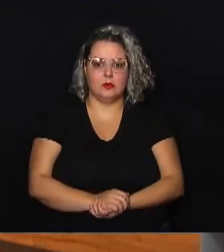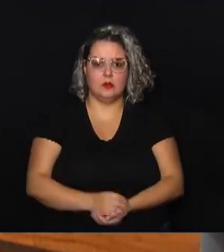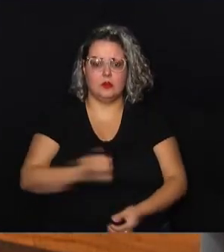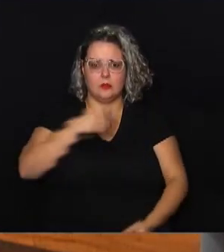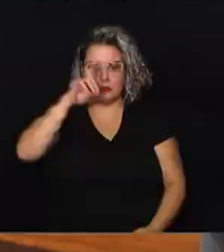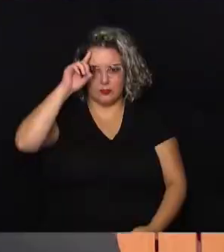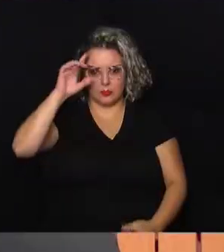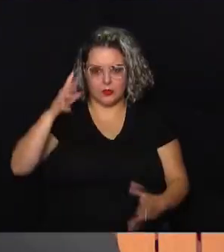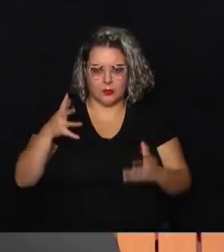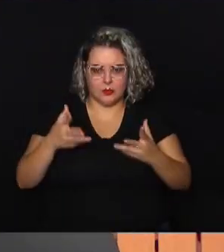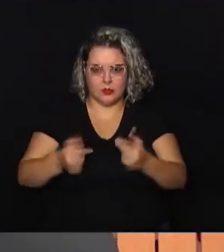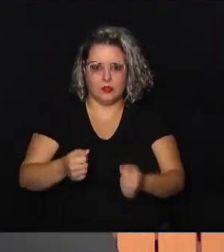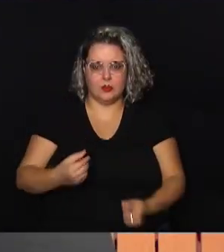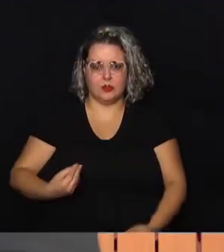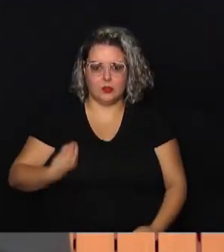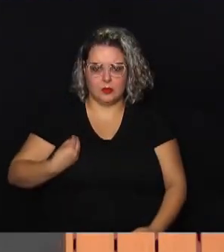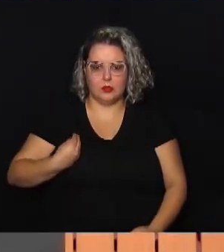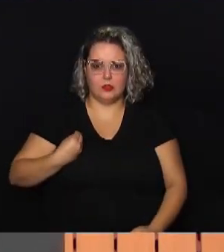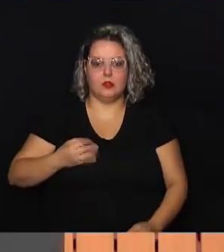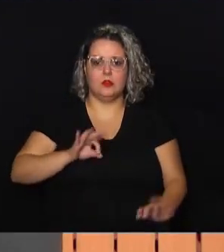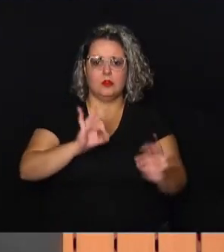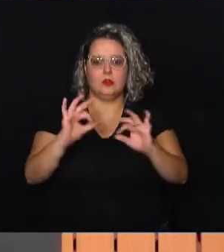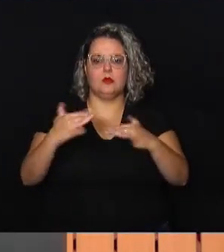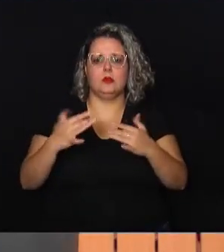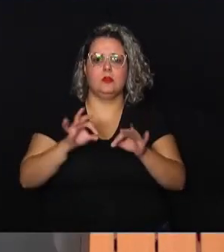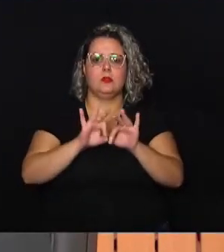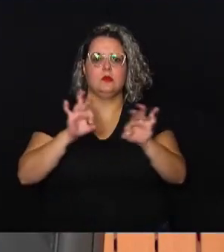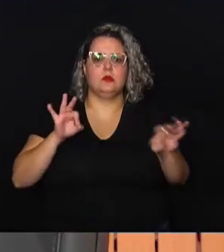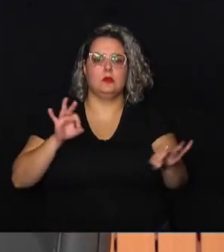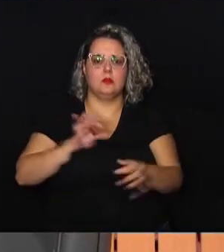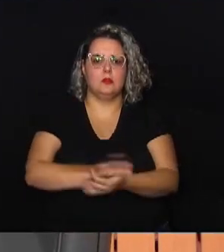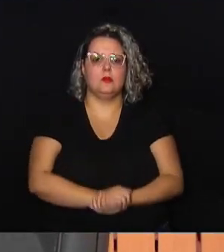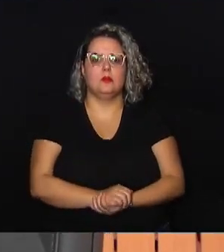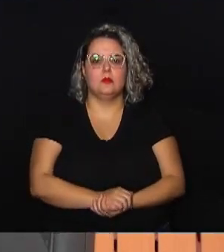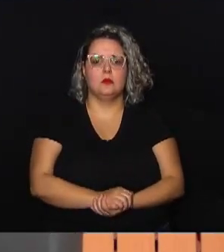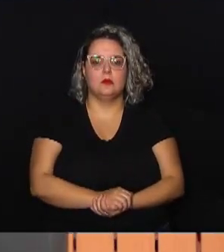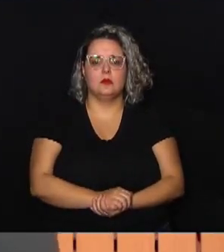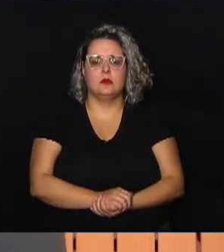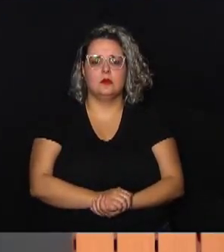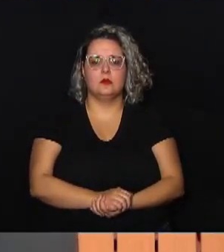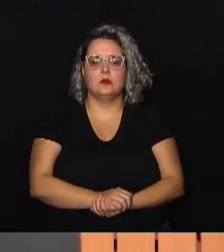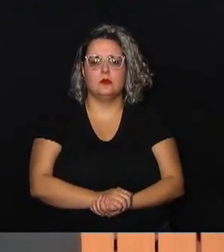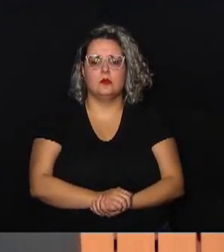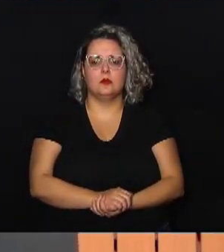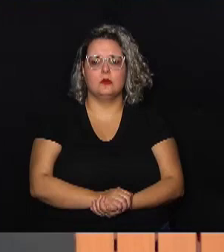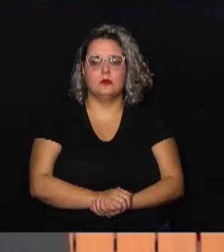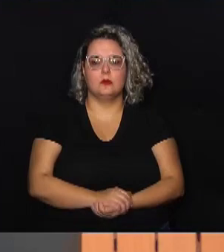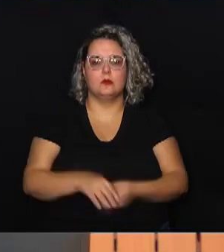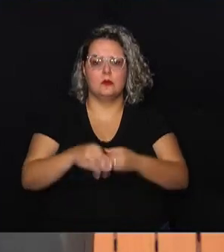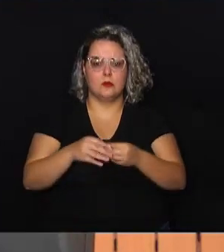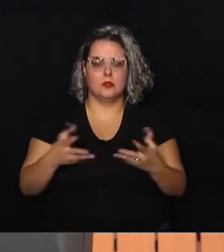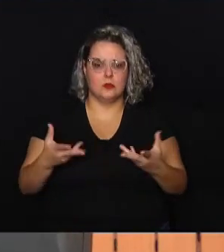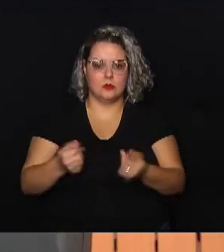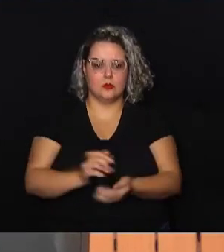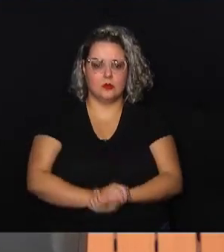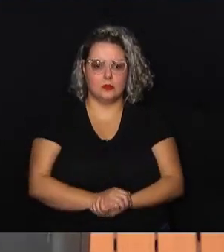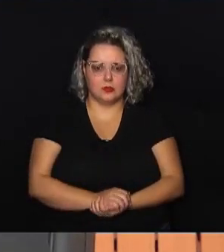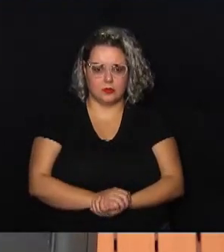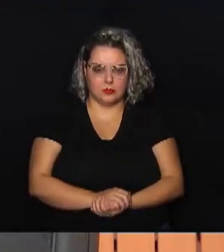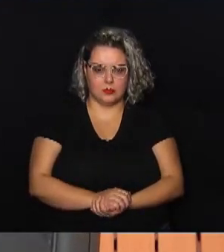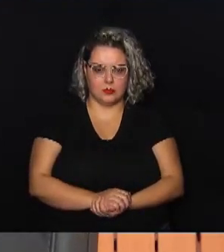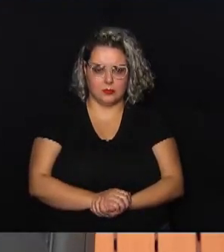todos e todas presentes, a quem nos assiste à distância. A mesa, na figura do Paulo, vereador, professor